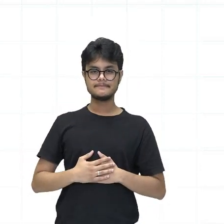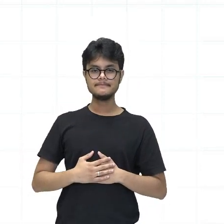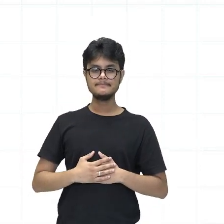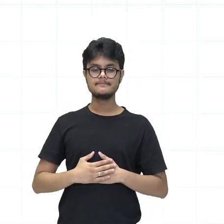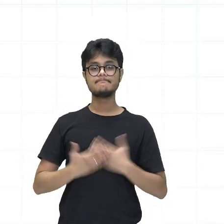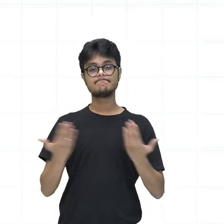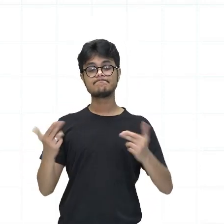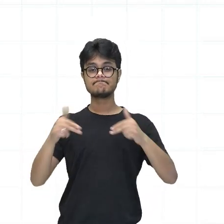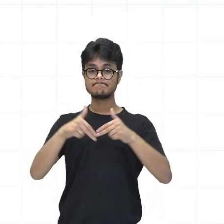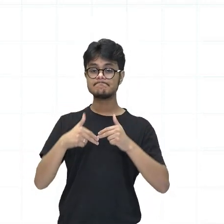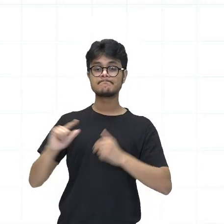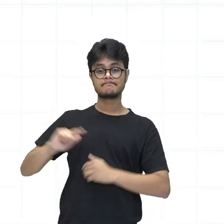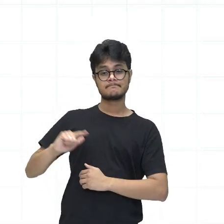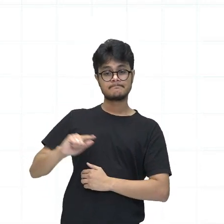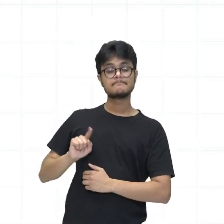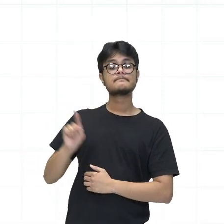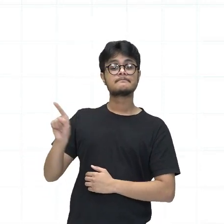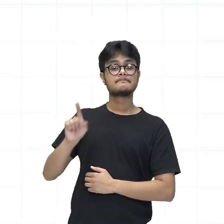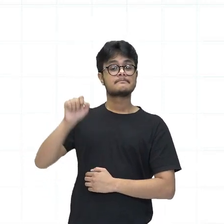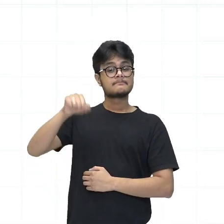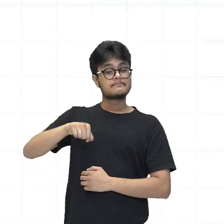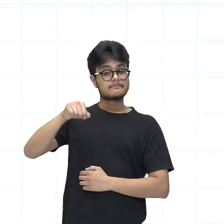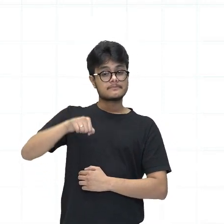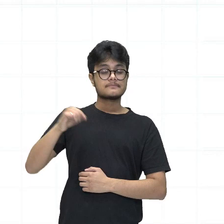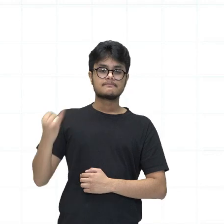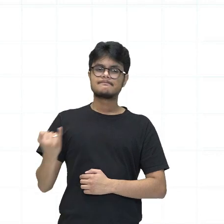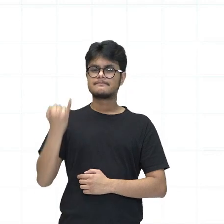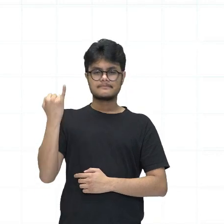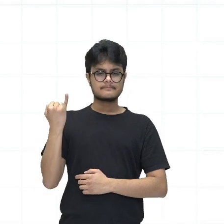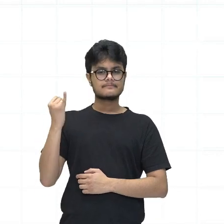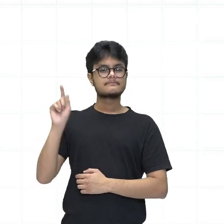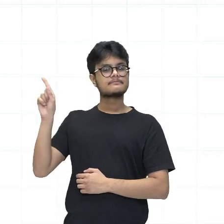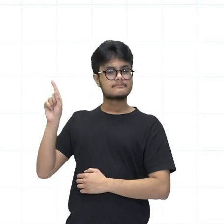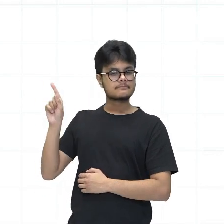Então, nós temos aí uma importante